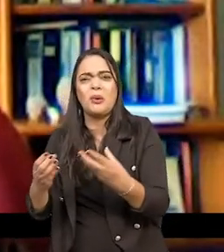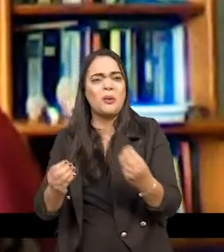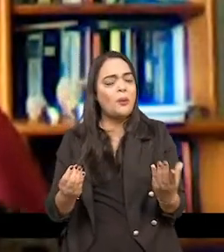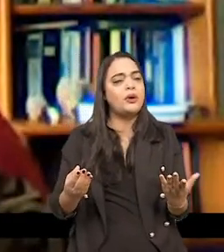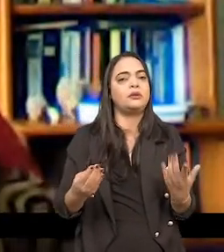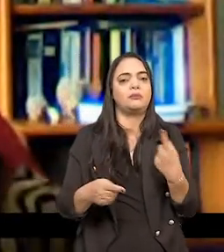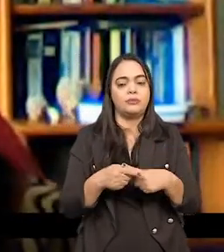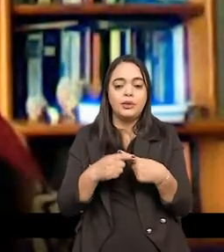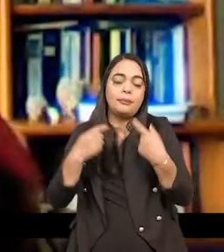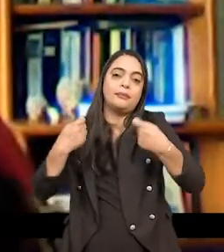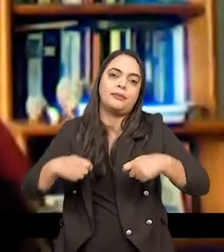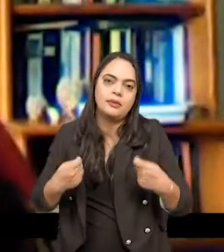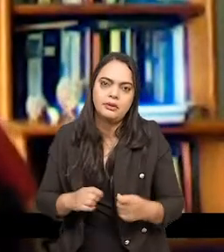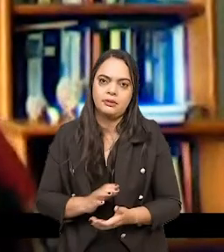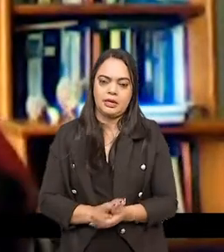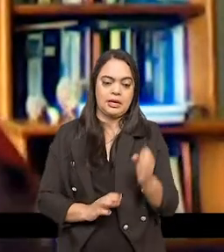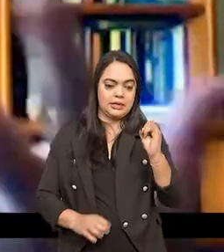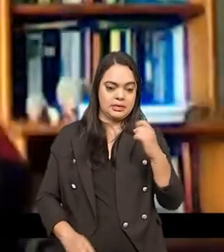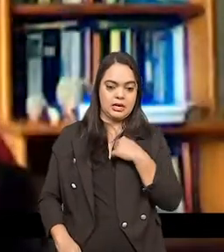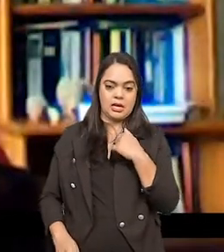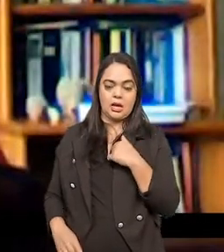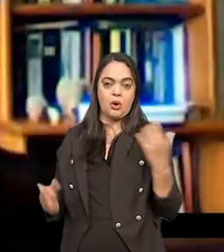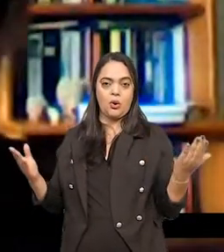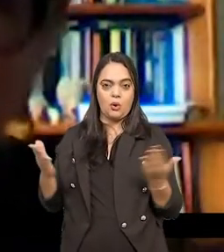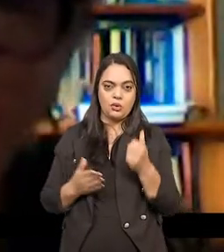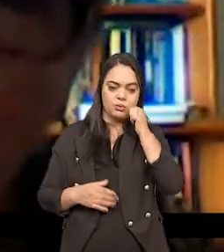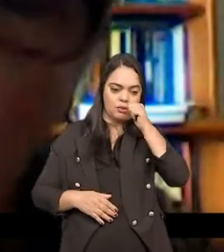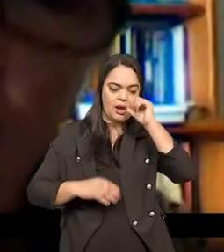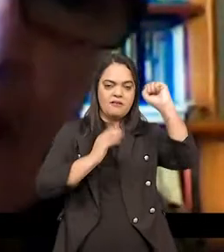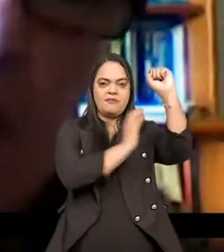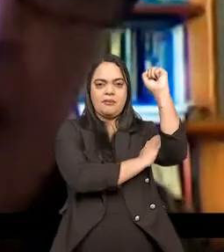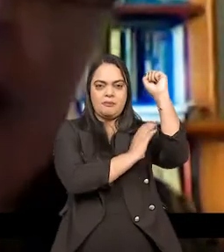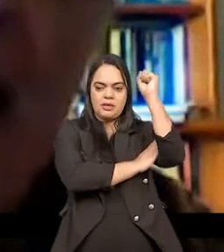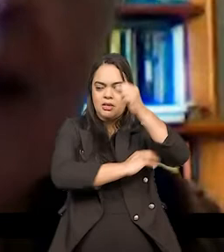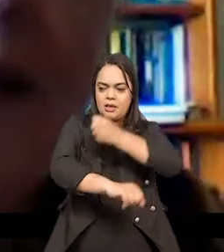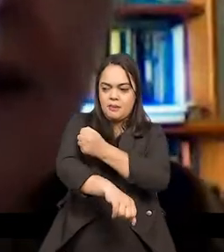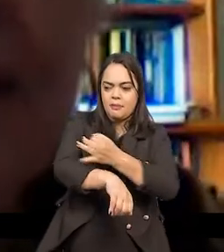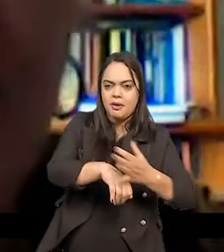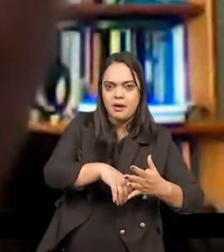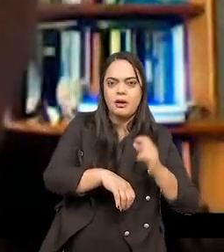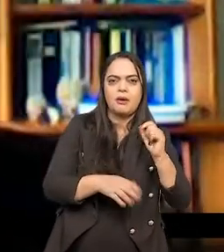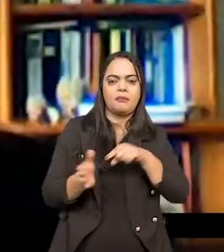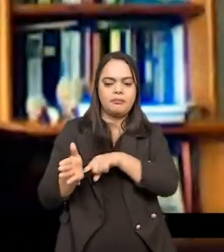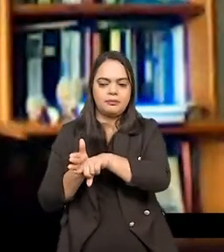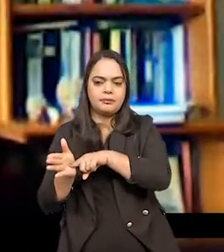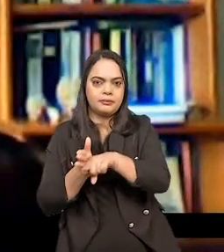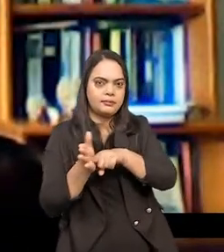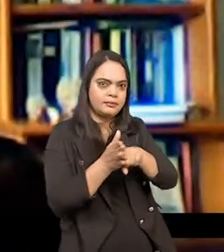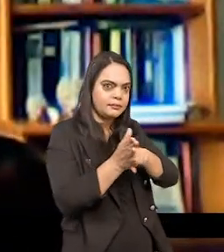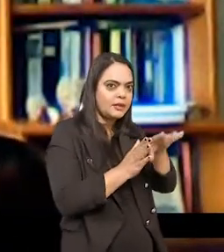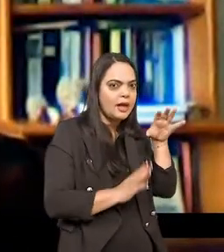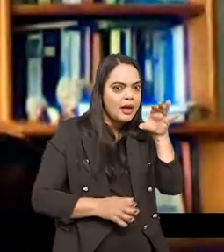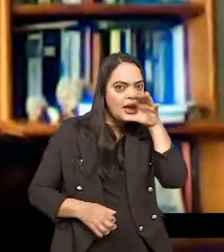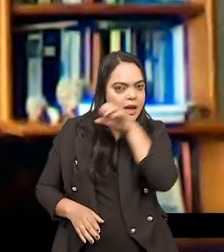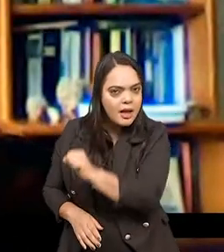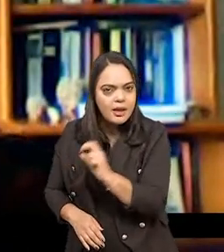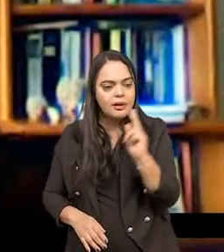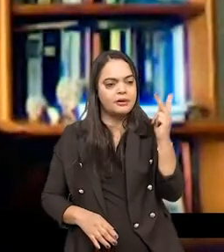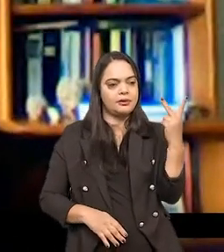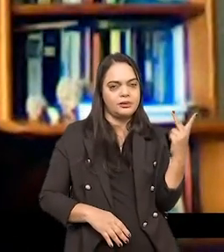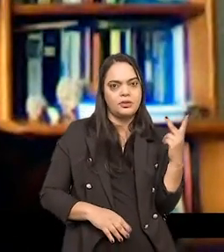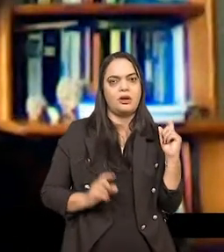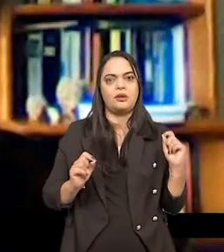Precisam. Porque se eu estou falando aqui como uma feminista branca, fazendo uma análise rápida, histórica, do lugar das